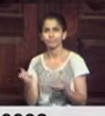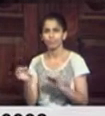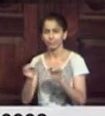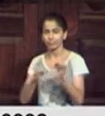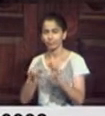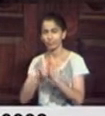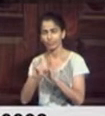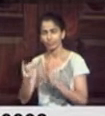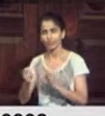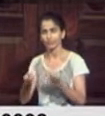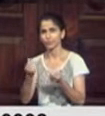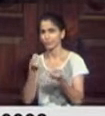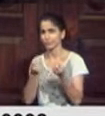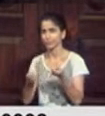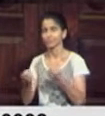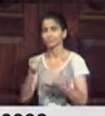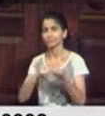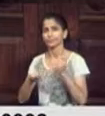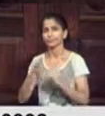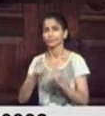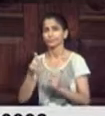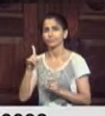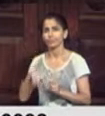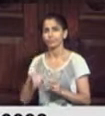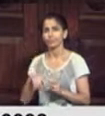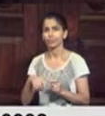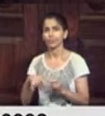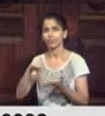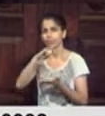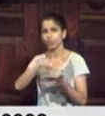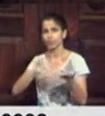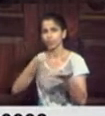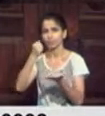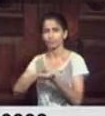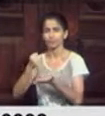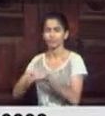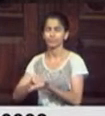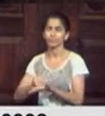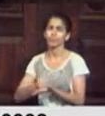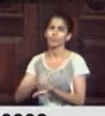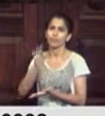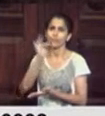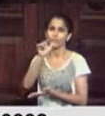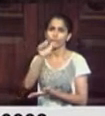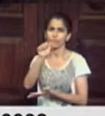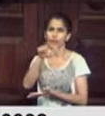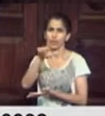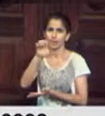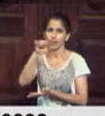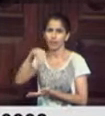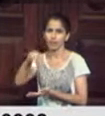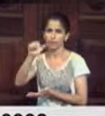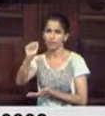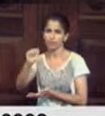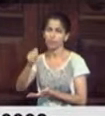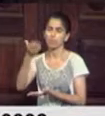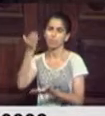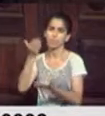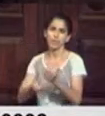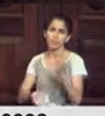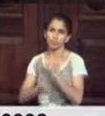orçamentária para essa Assembleia Legislativa é o atestado de falência do Estado do Rio de Janeiro emitido pelo próprio Poder